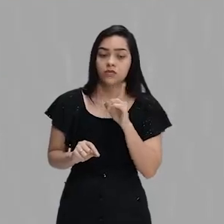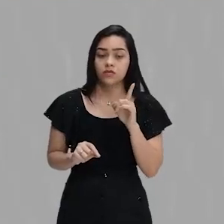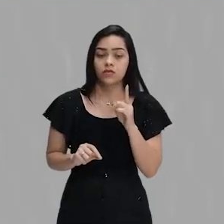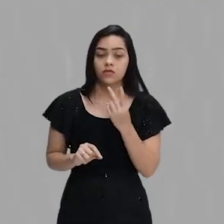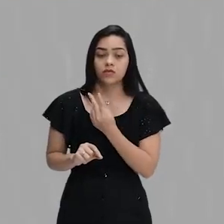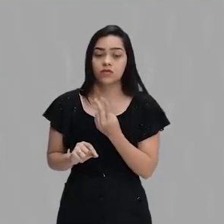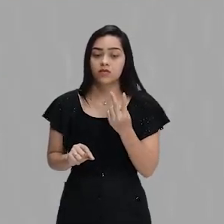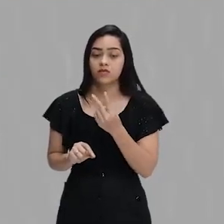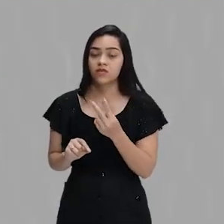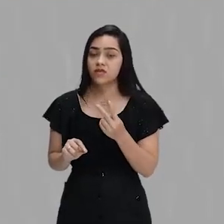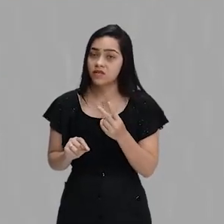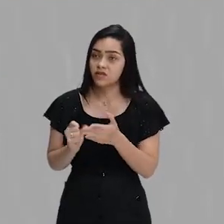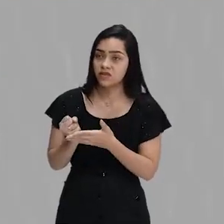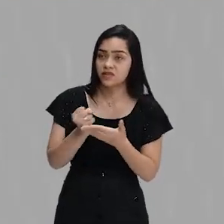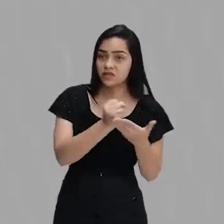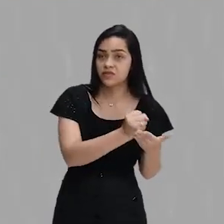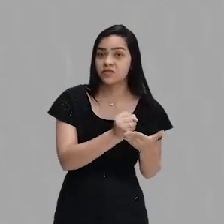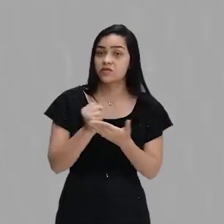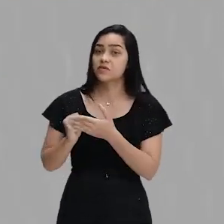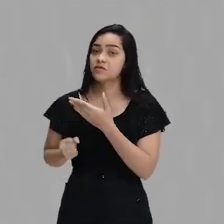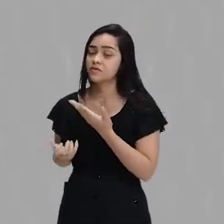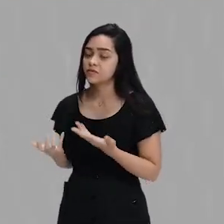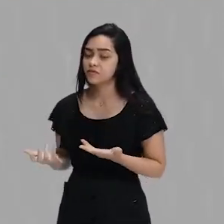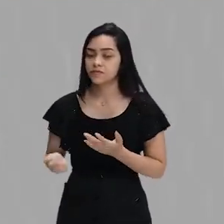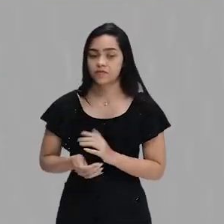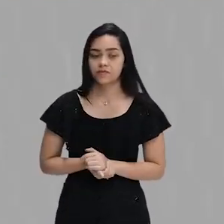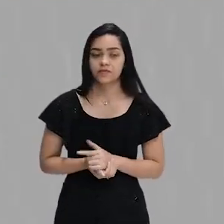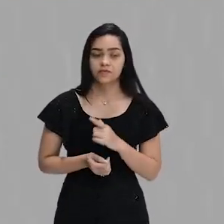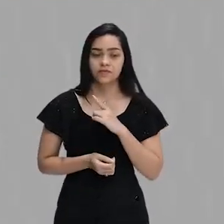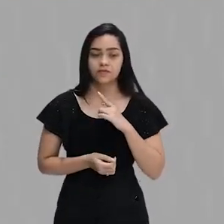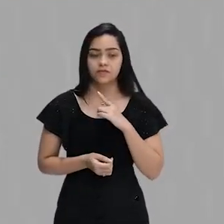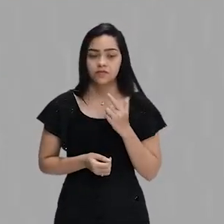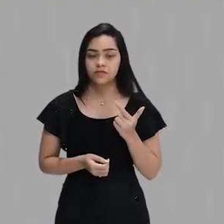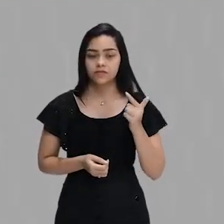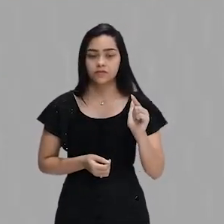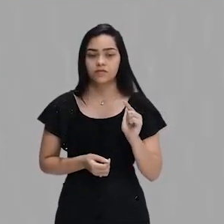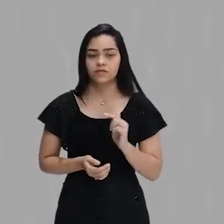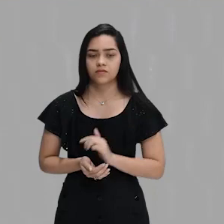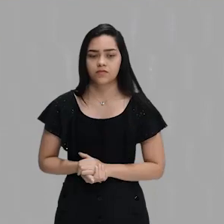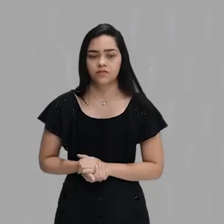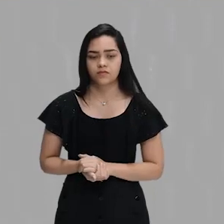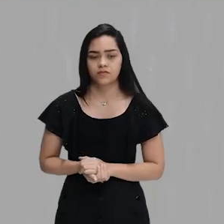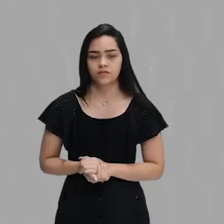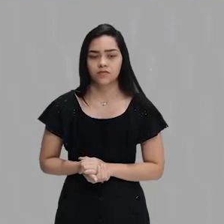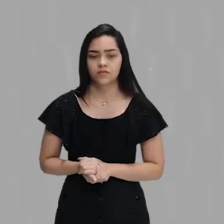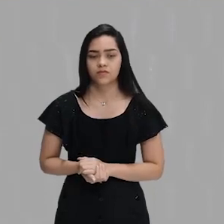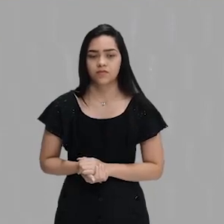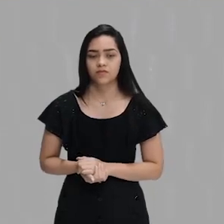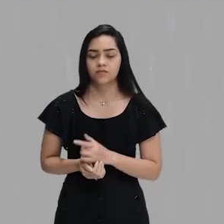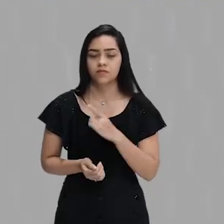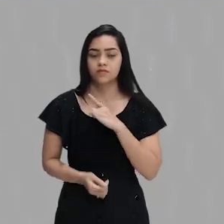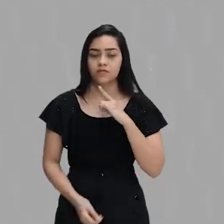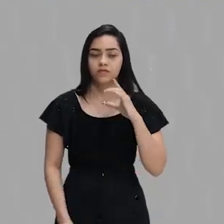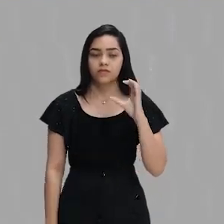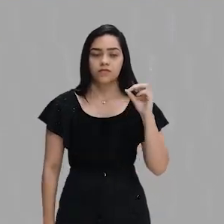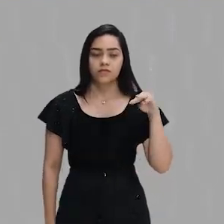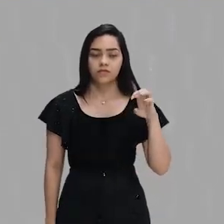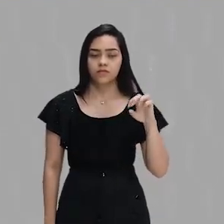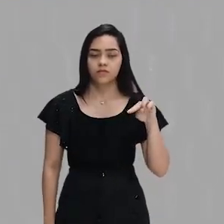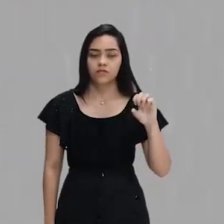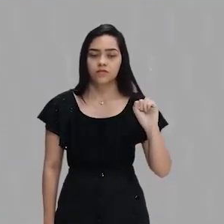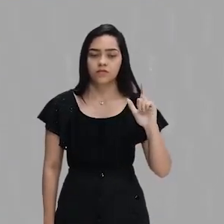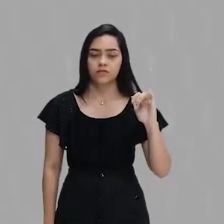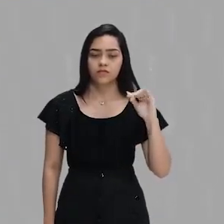dois se ajudam. Ok? Vamos aqui para a próxima relação ecológica. Vamos falar de comensalismo